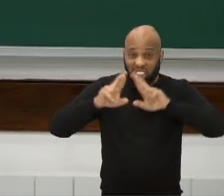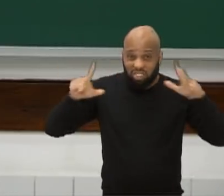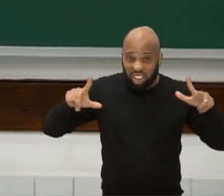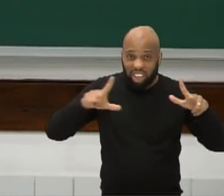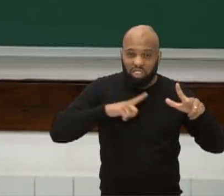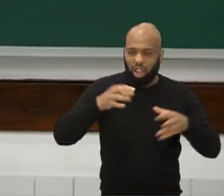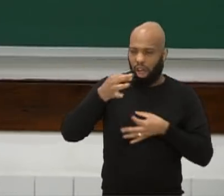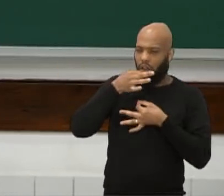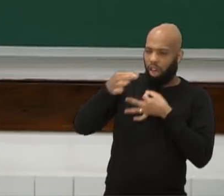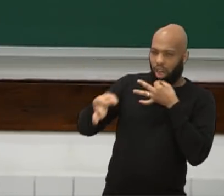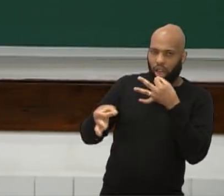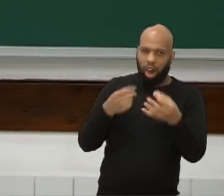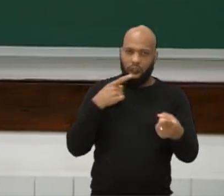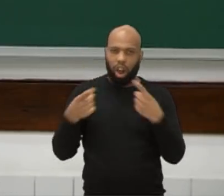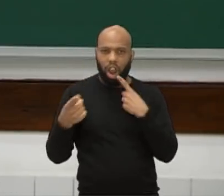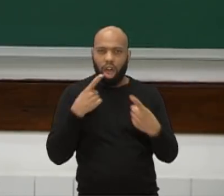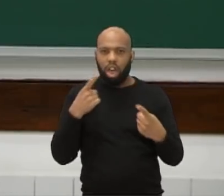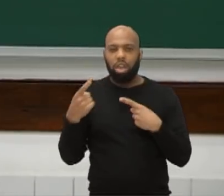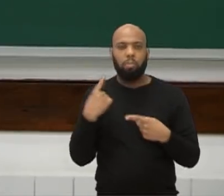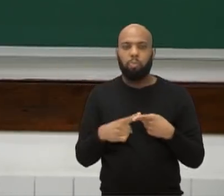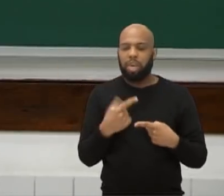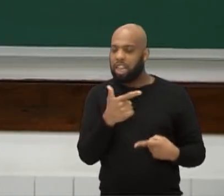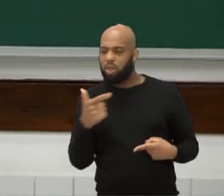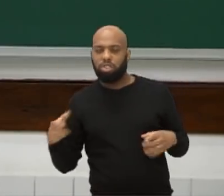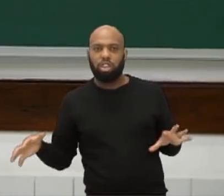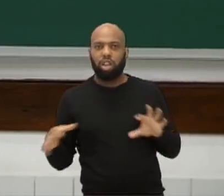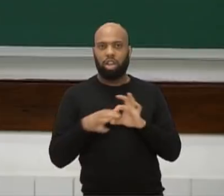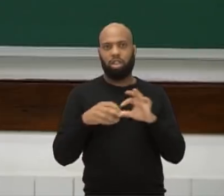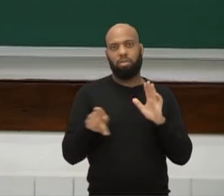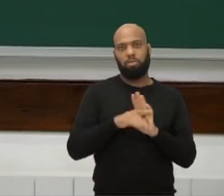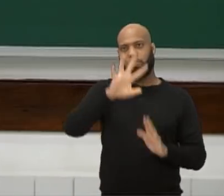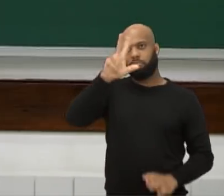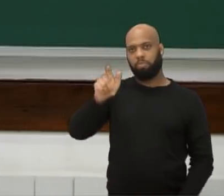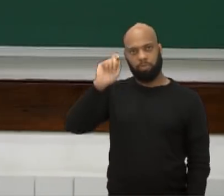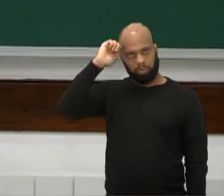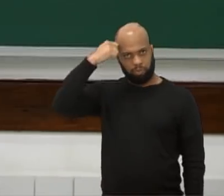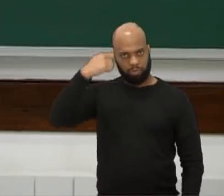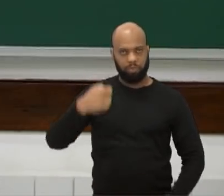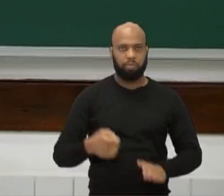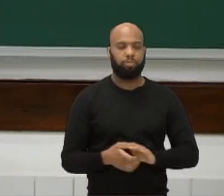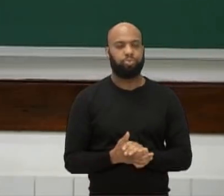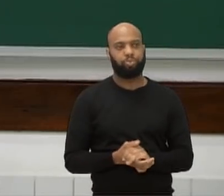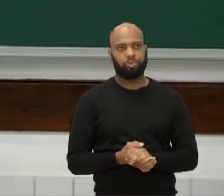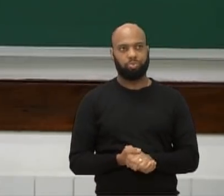principalmente que não tinha essa ligação com os afrodescendentes.